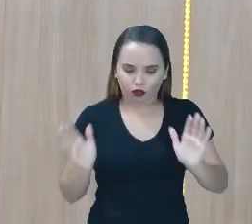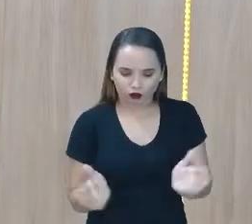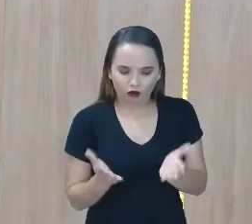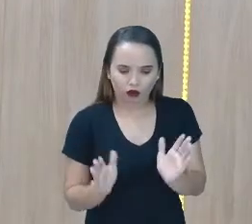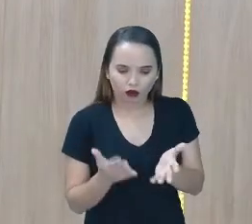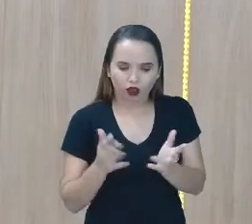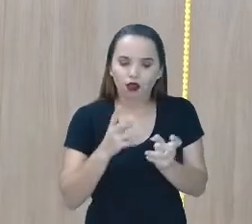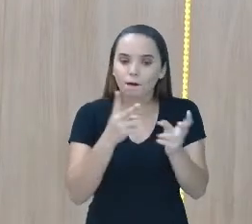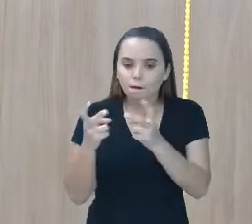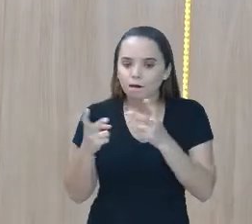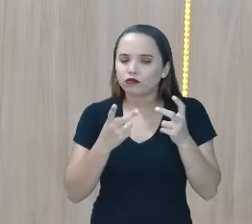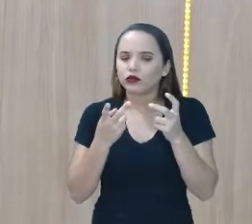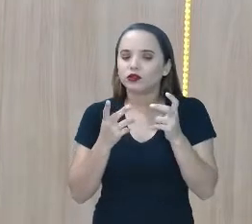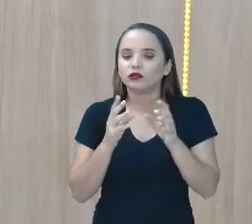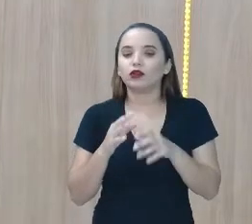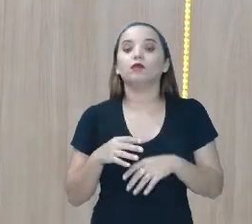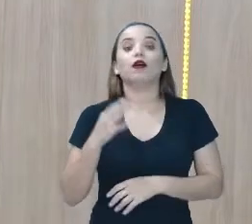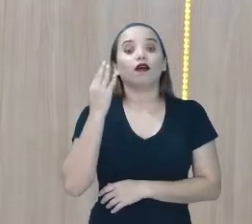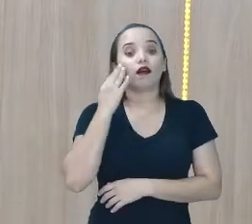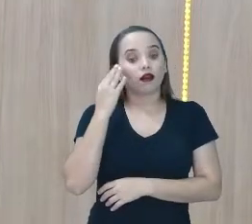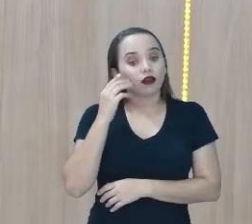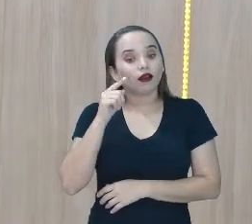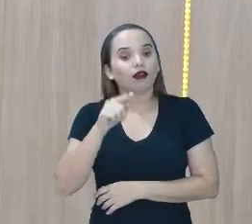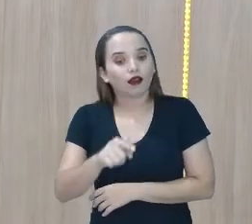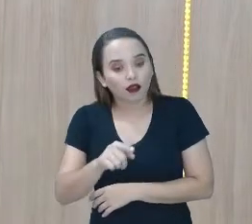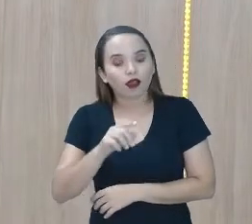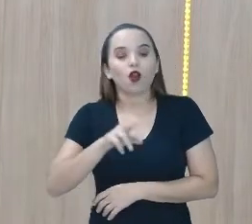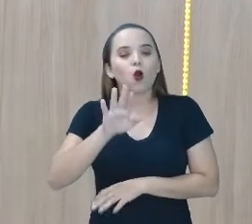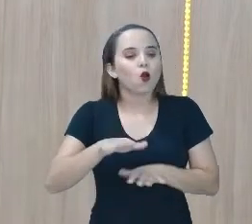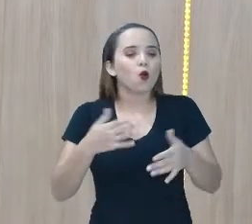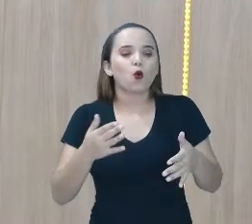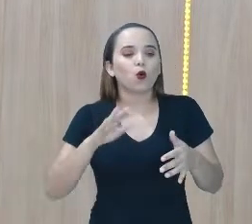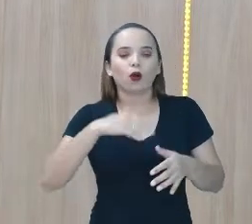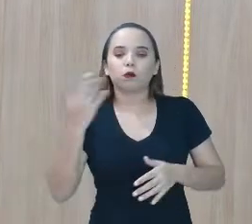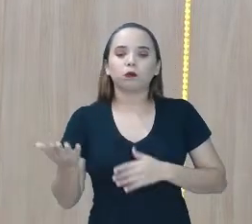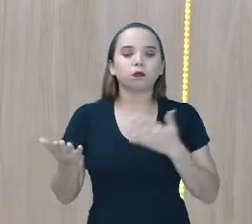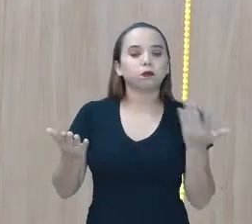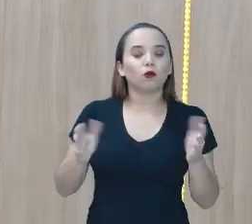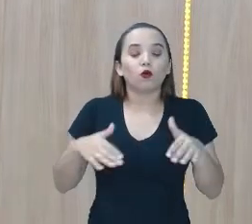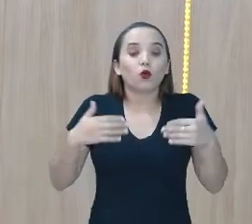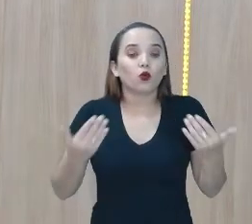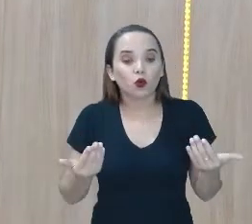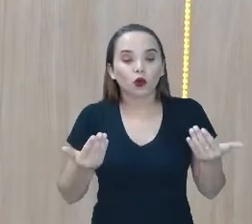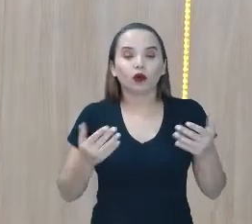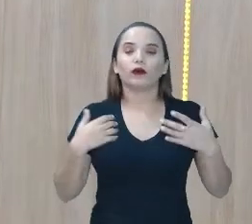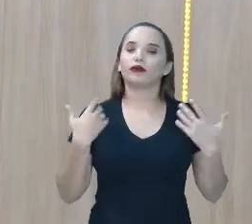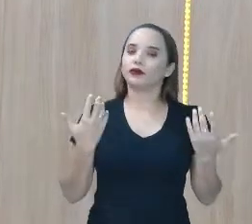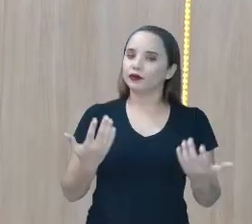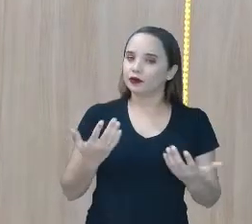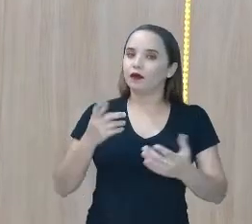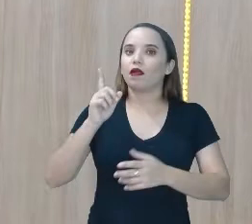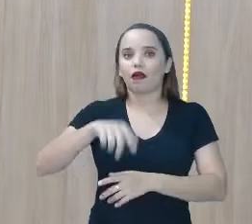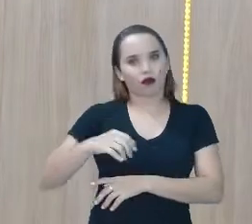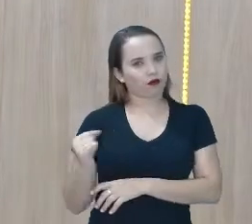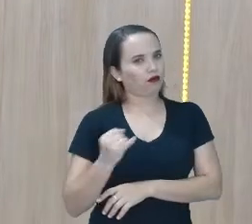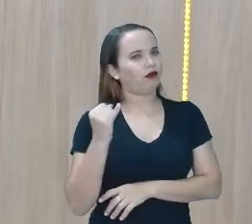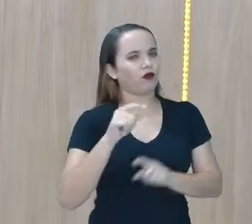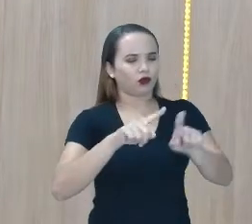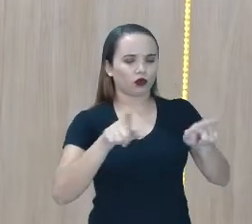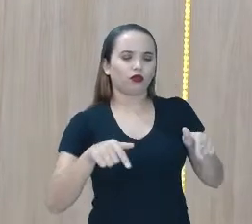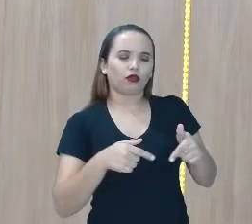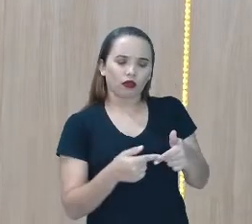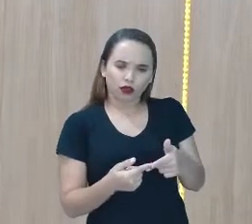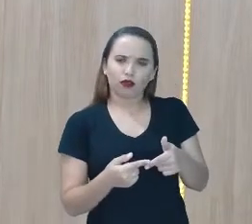fazendo o trabalho, ele perceba qual é o lado de dominância desse estudante. Né? Na sala de recursos é muito importante que a